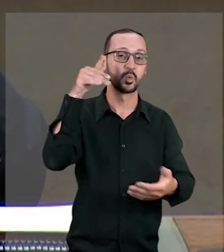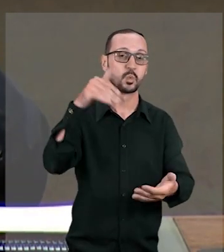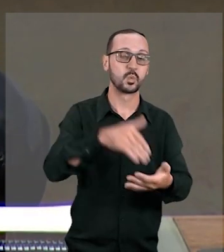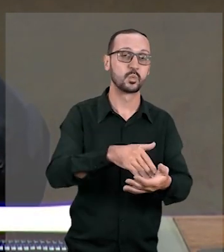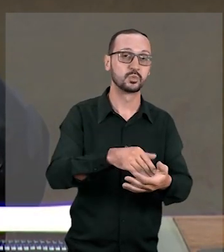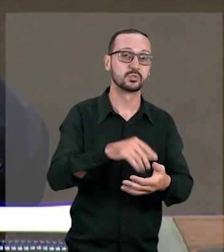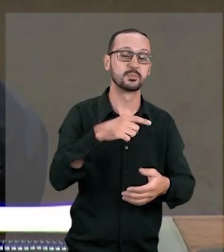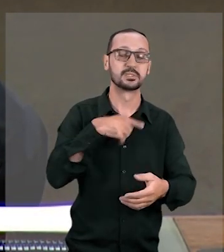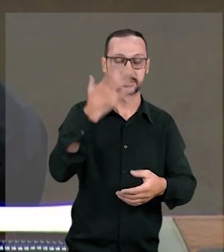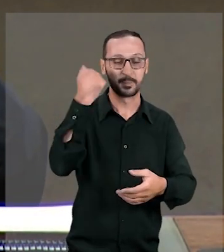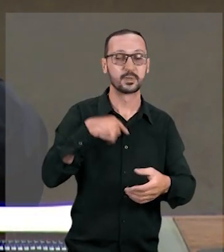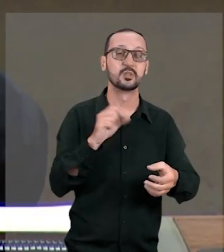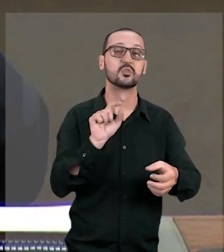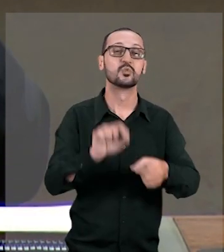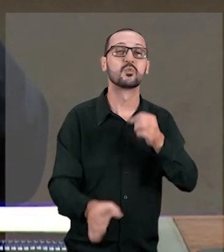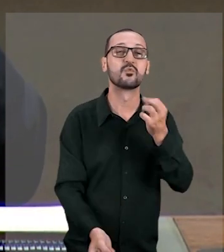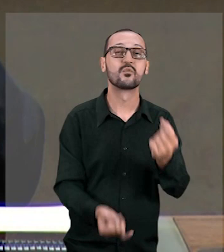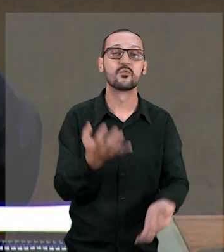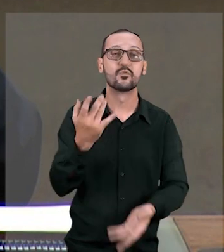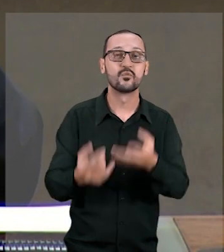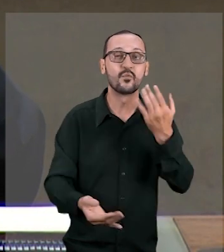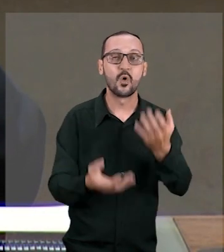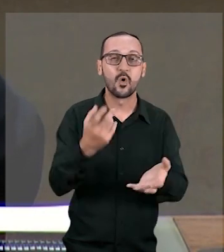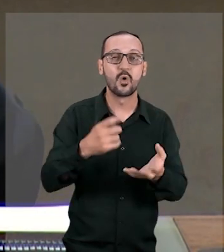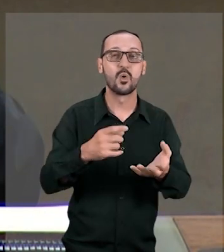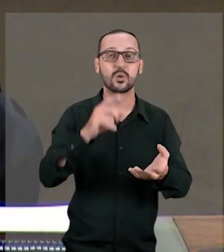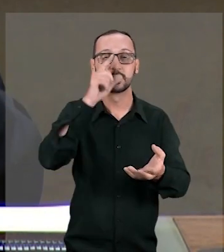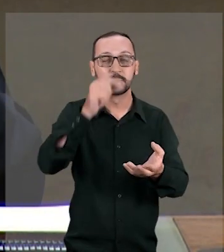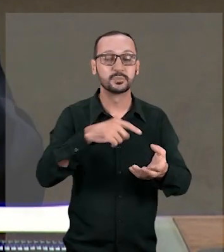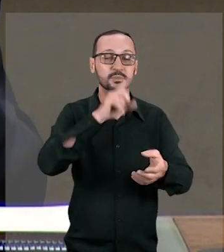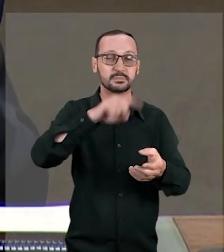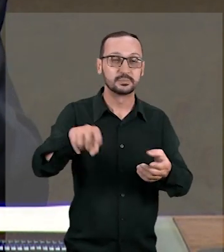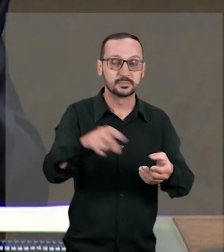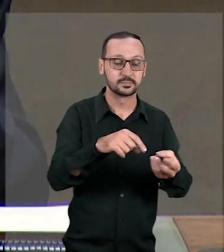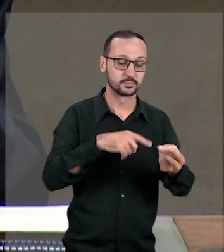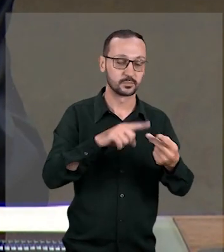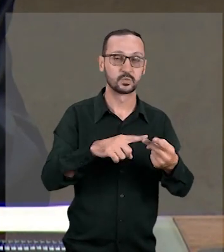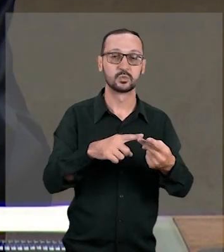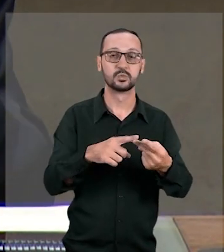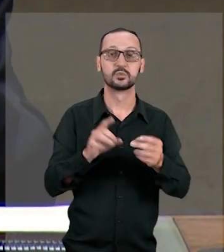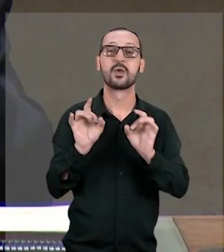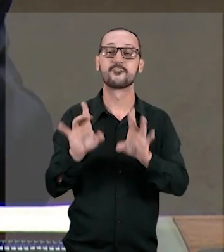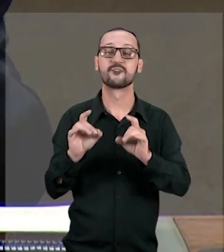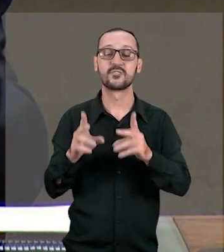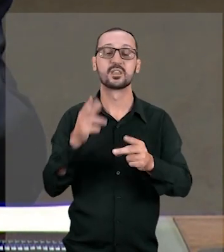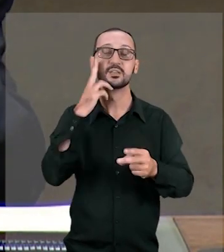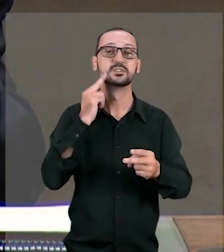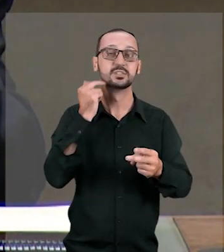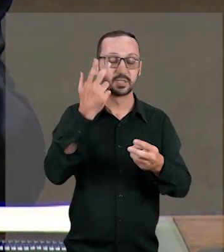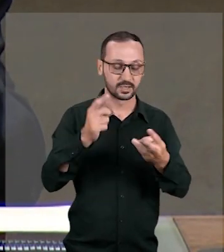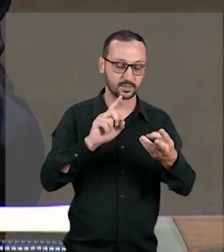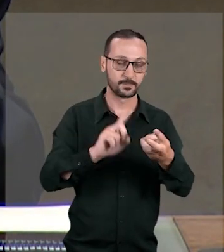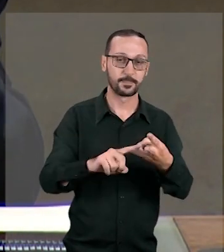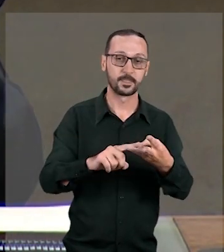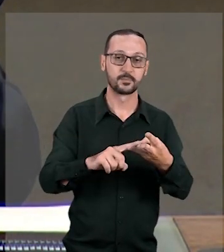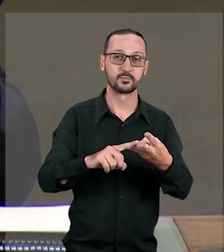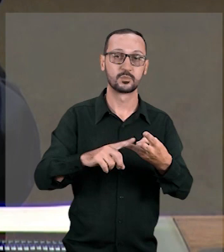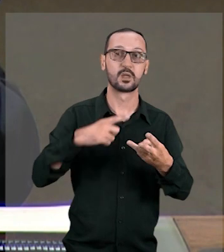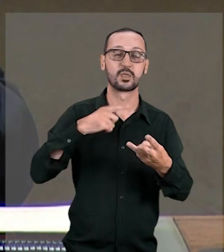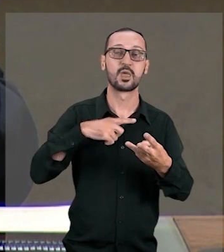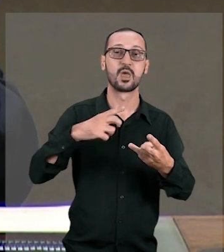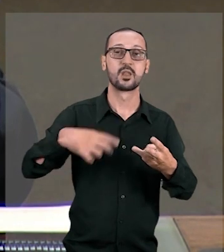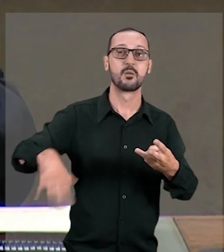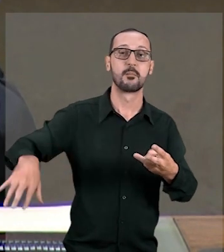com a Inquisição, último país a acabar com o tráfico negreiro, último país a superar o